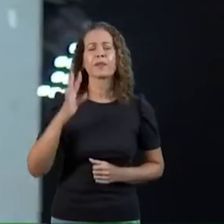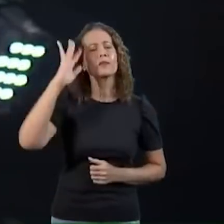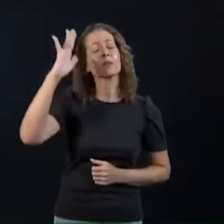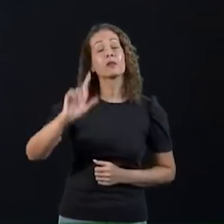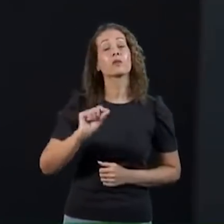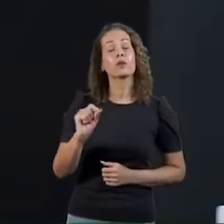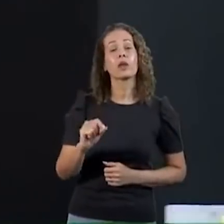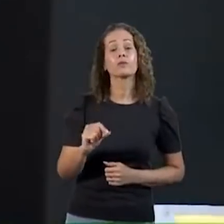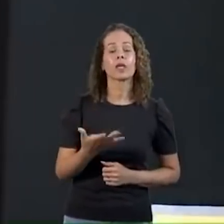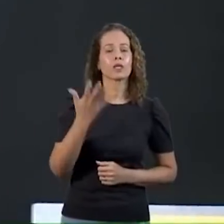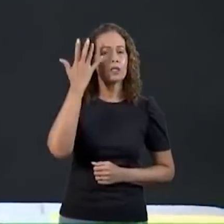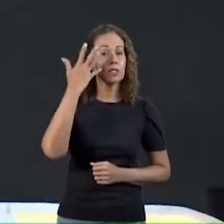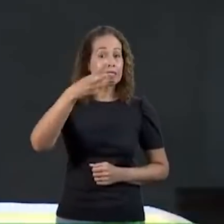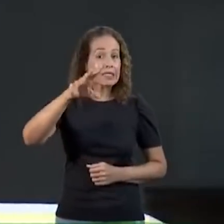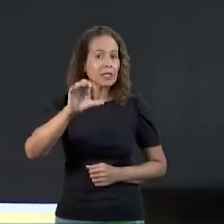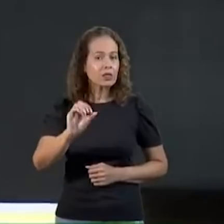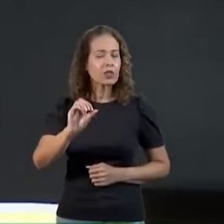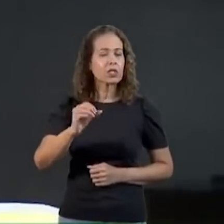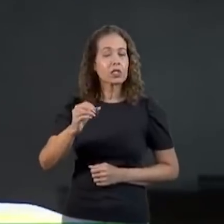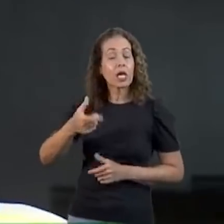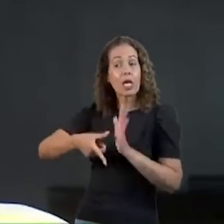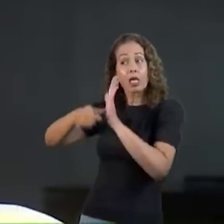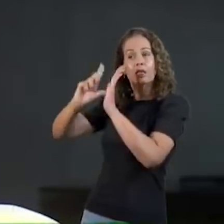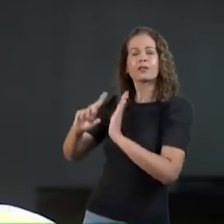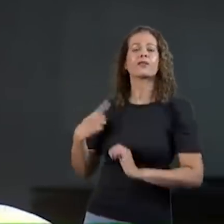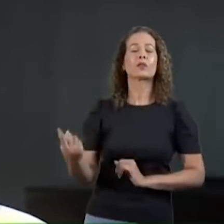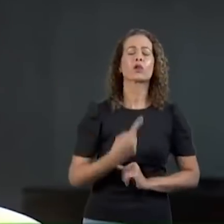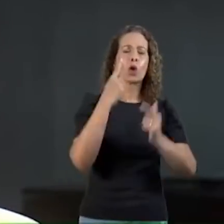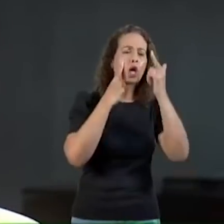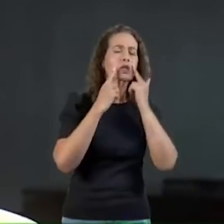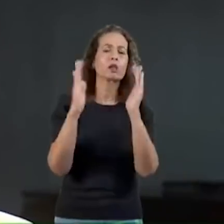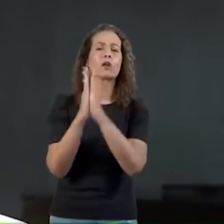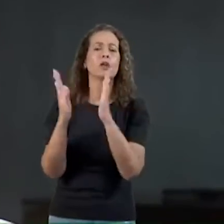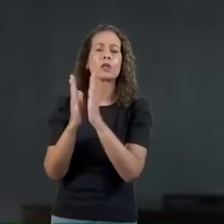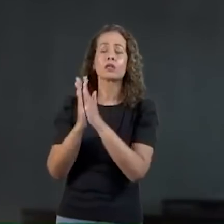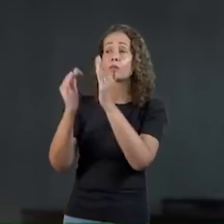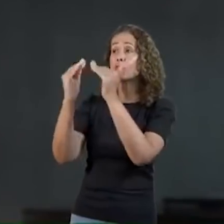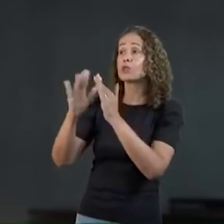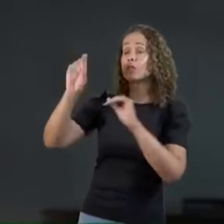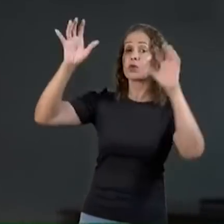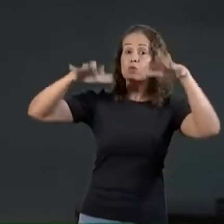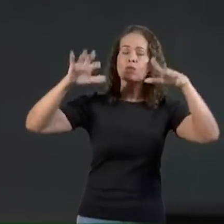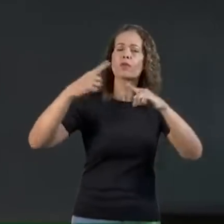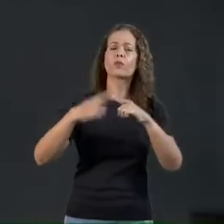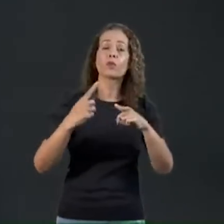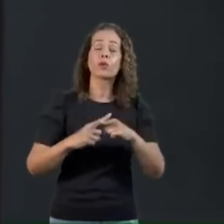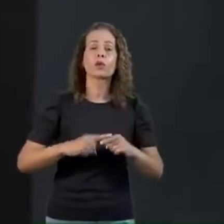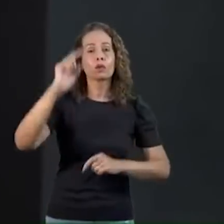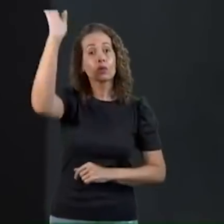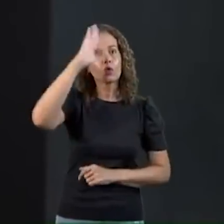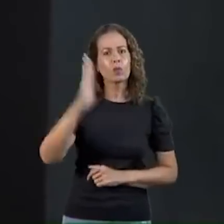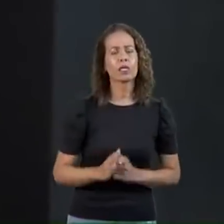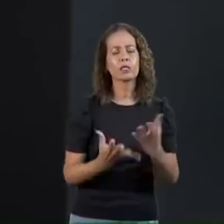estava chorando, orando, pedindo a Deus chuva, porque estávamos com a maior seca do Brasil nos últimos 110